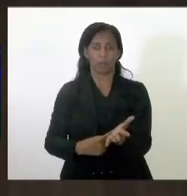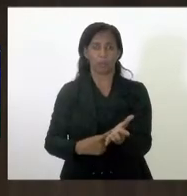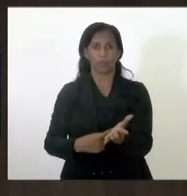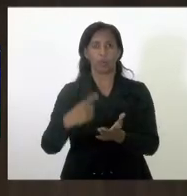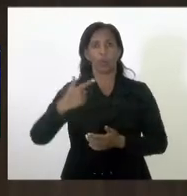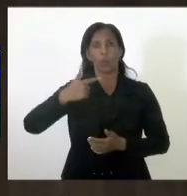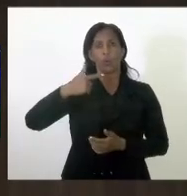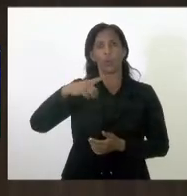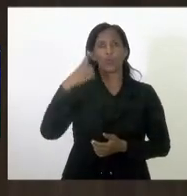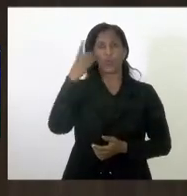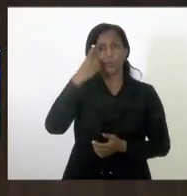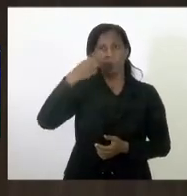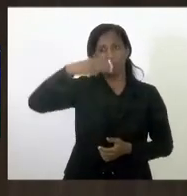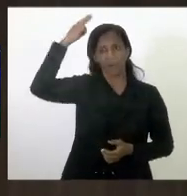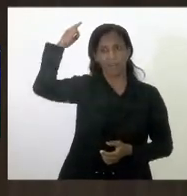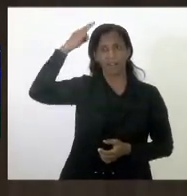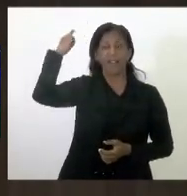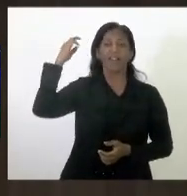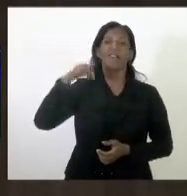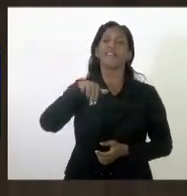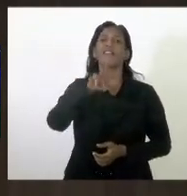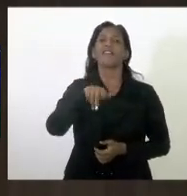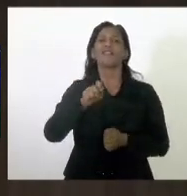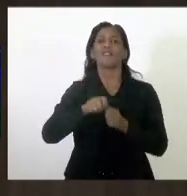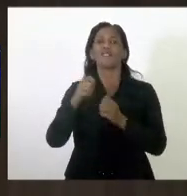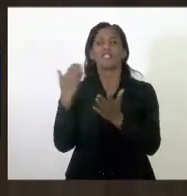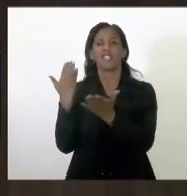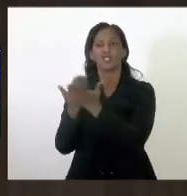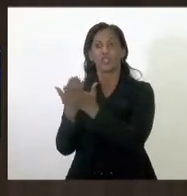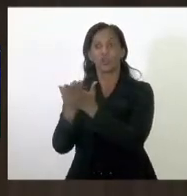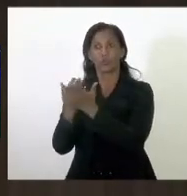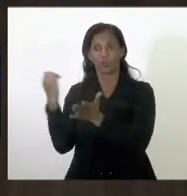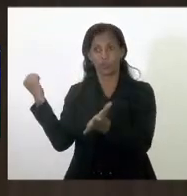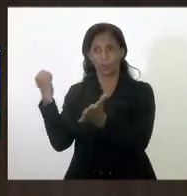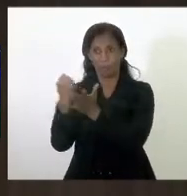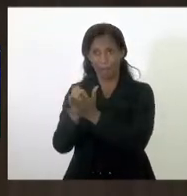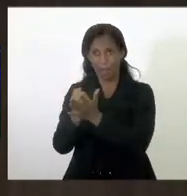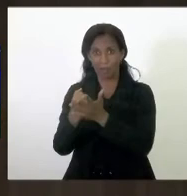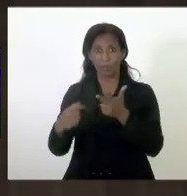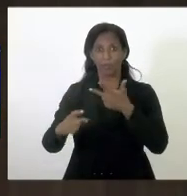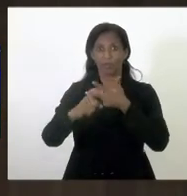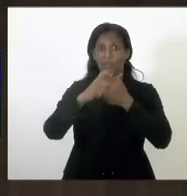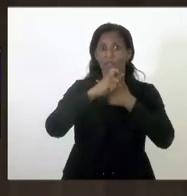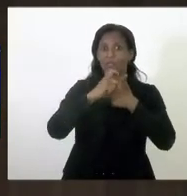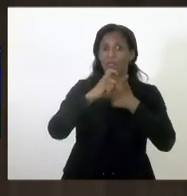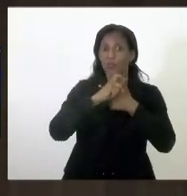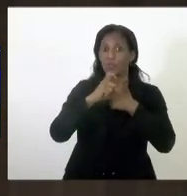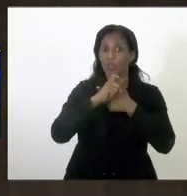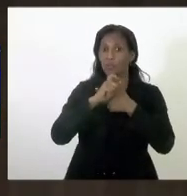Pacheco colocou, que ele vai fazer o estudo de impacto para ver se o executivo